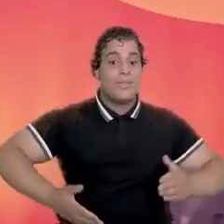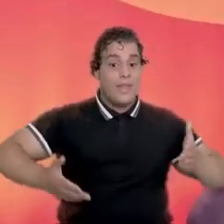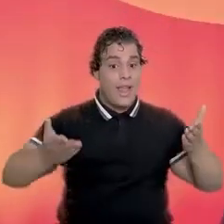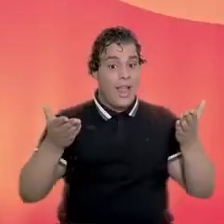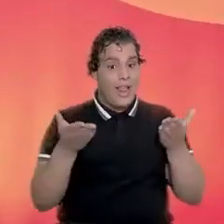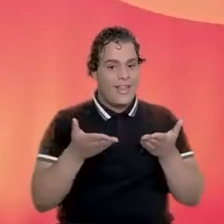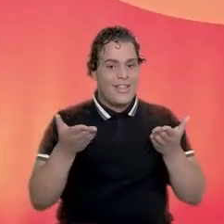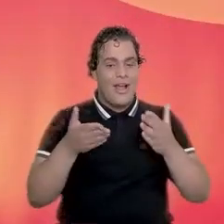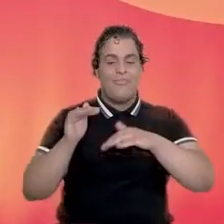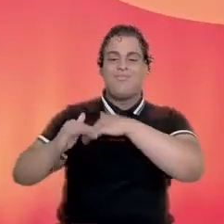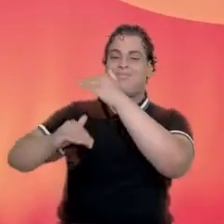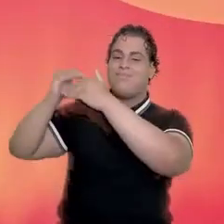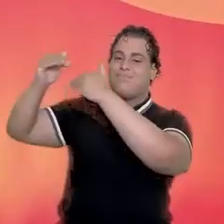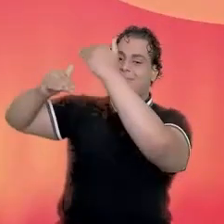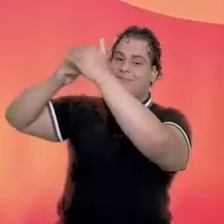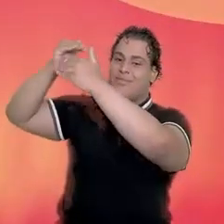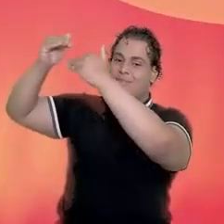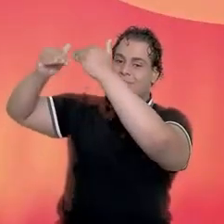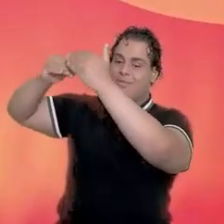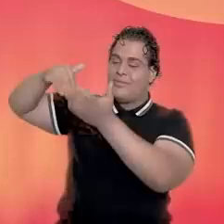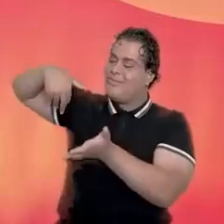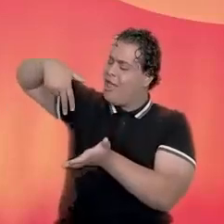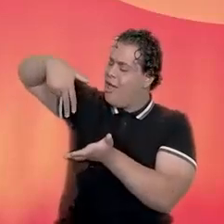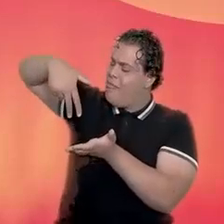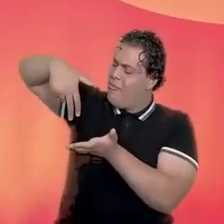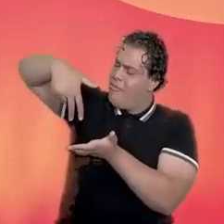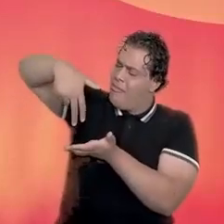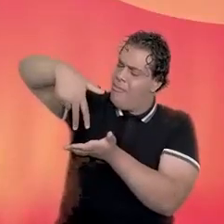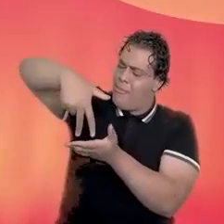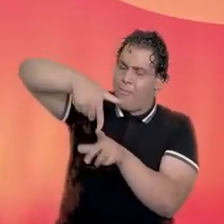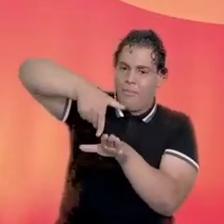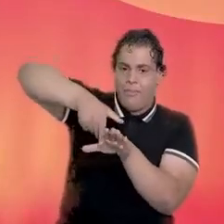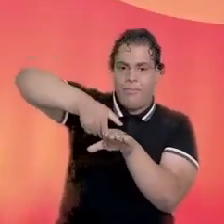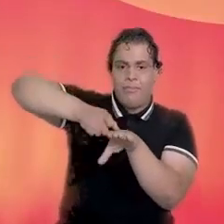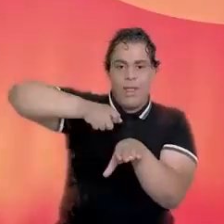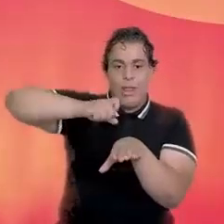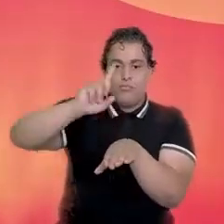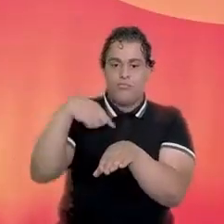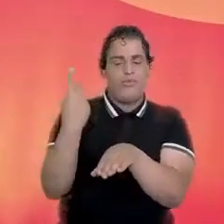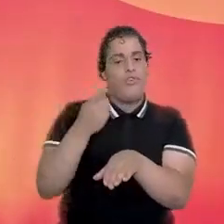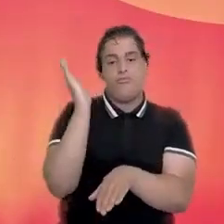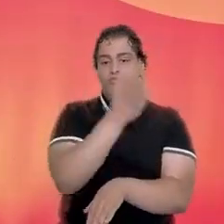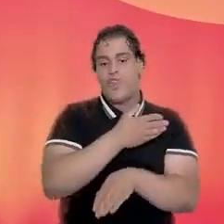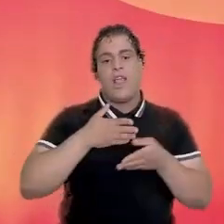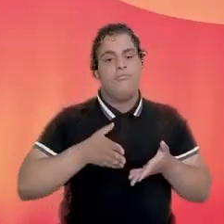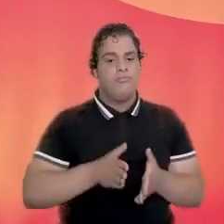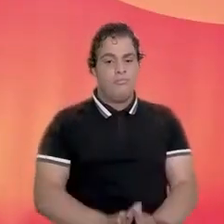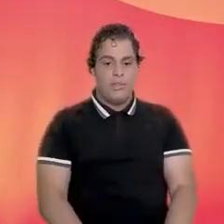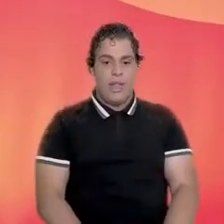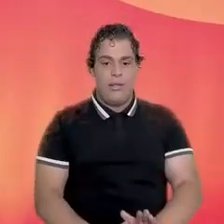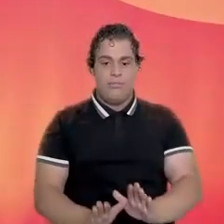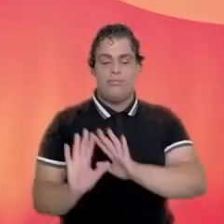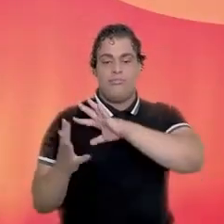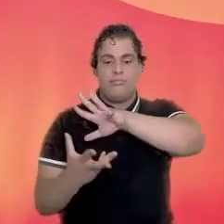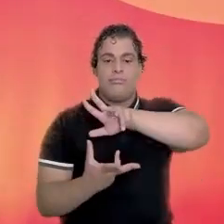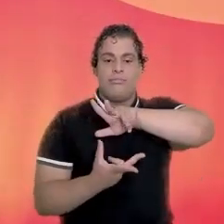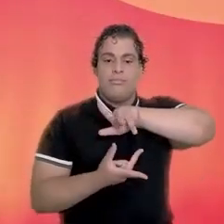essa trajetória aí de pés descalços, nós já nascemos dessa forma. Nós viemos ao